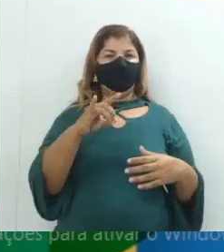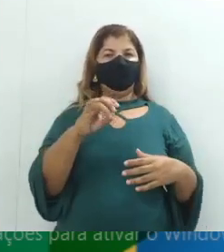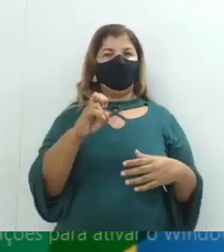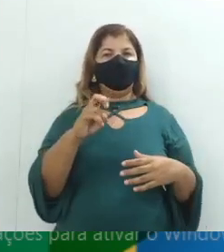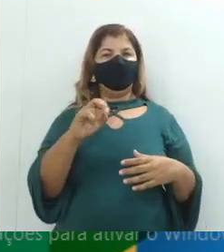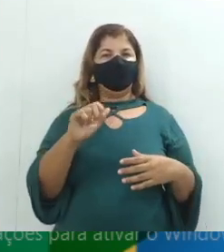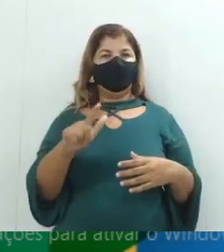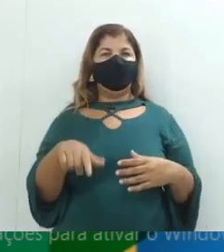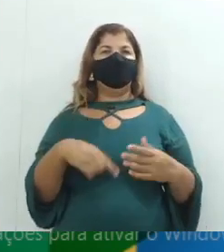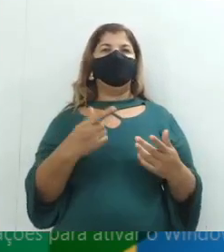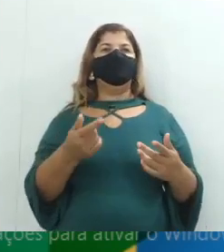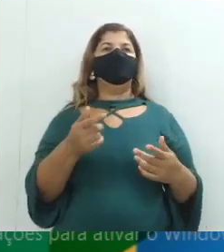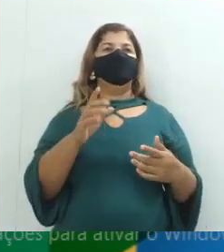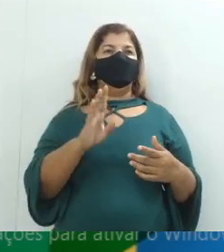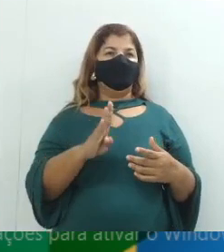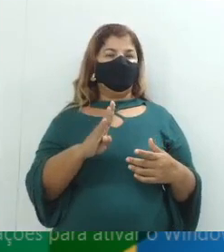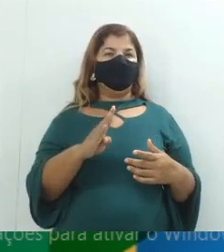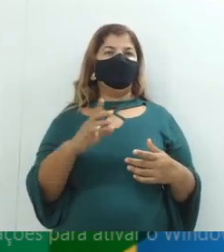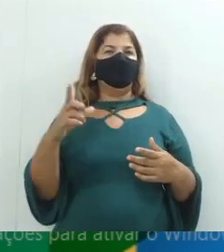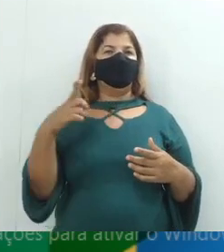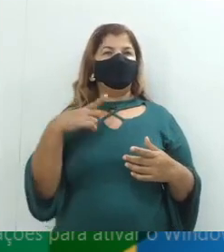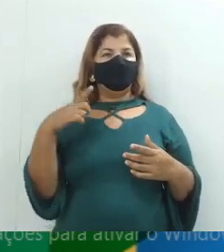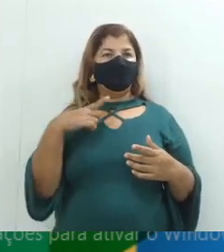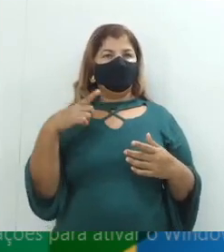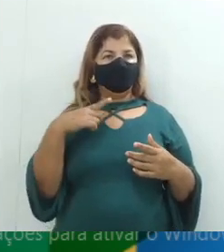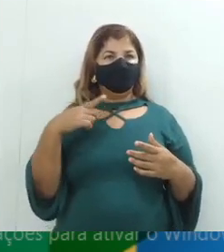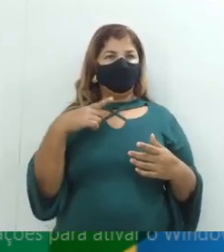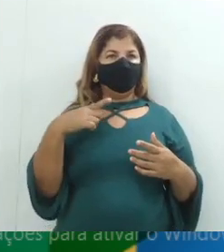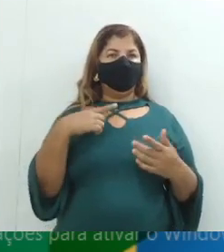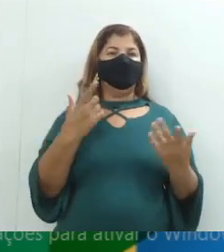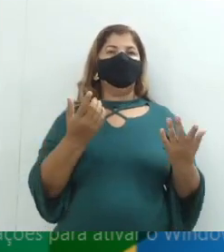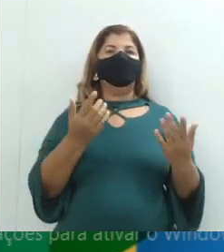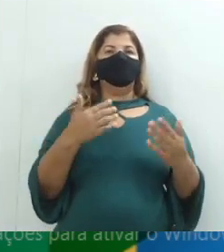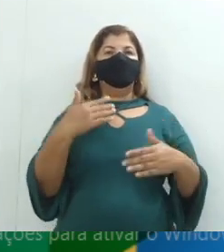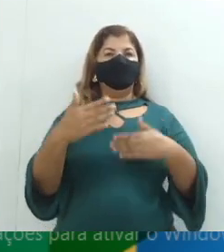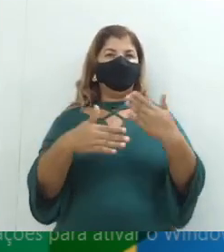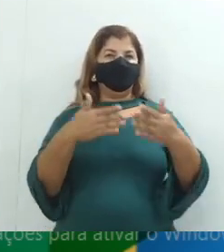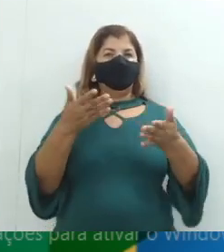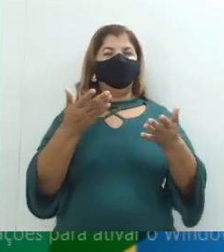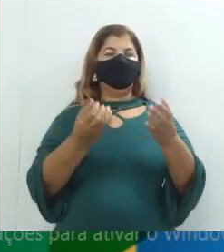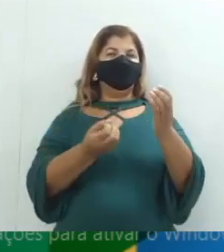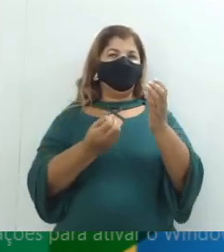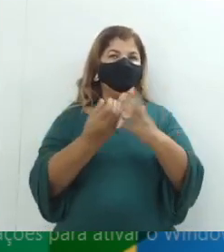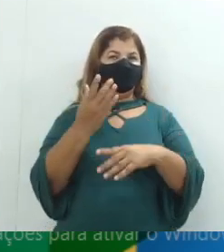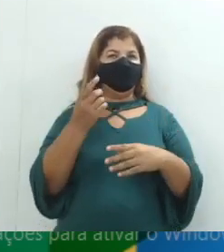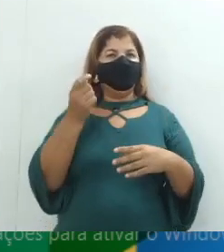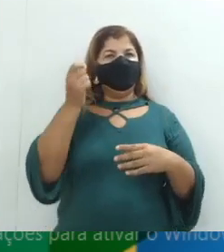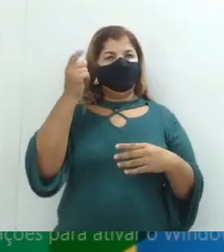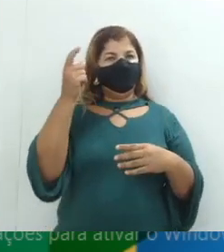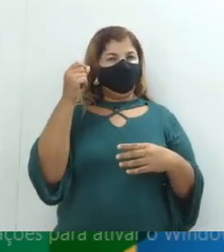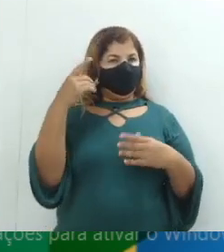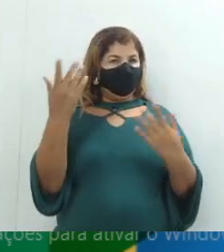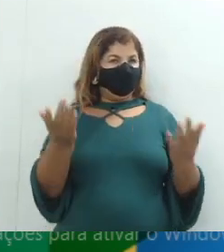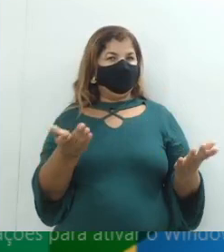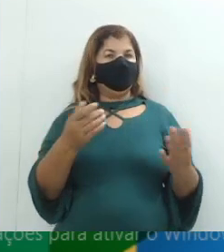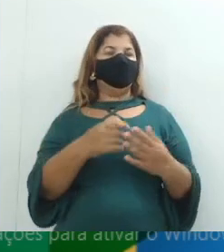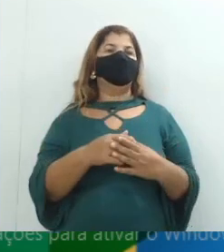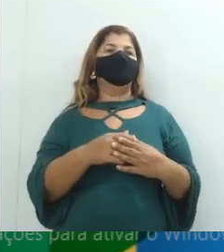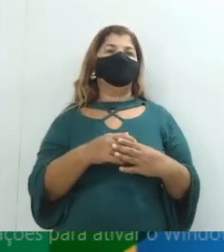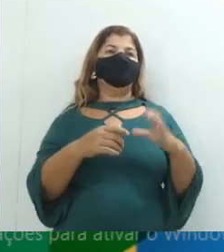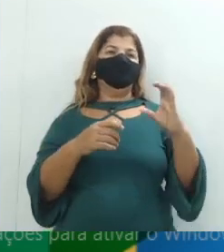intelectuais renascentistas dos ideais medievais ligados aos dogmas. Letra C. Nesse período, reafirmou-se a ideia do